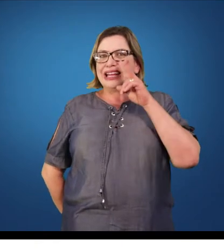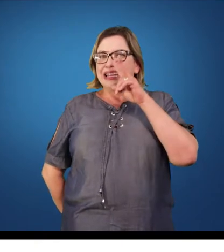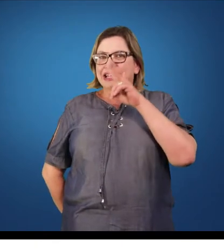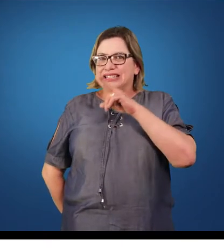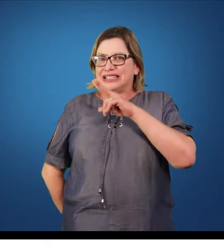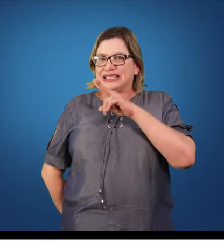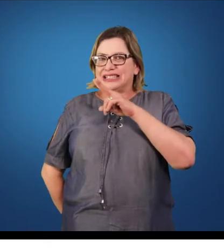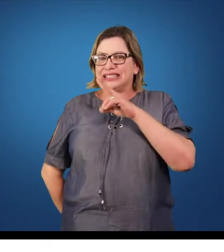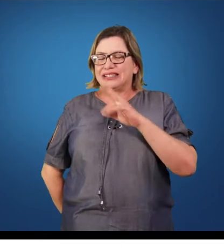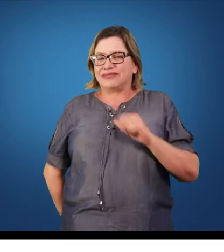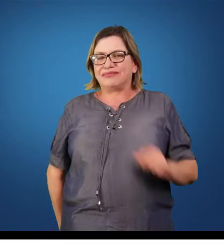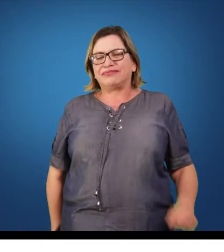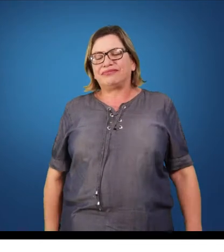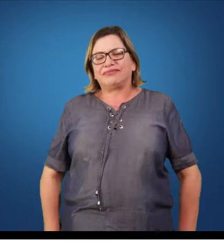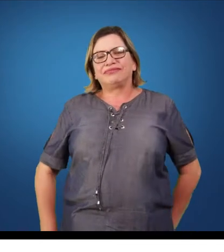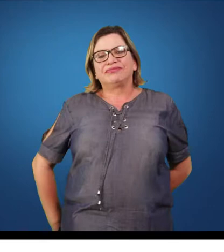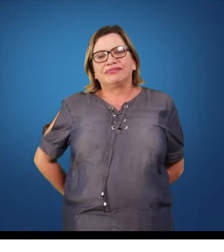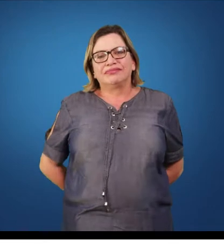Para aqui na diagonal.